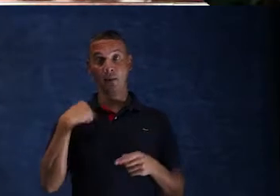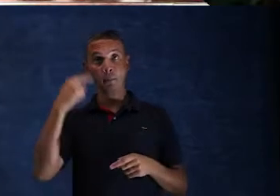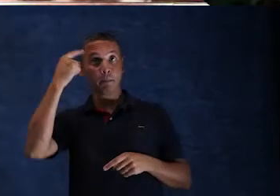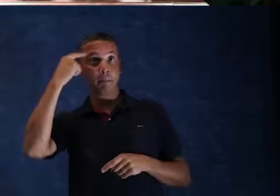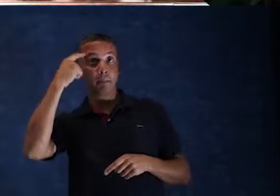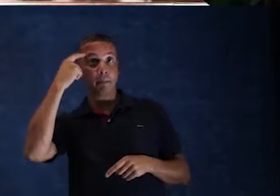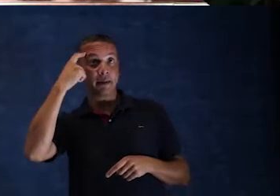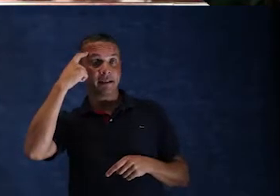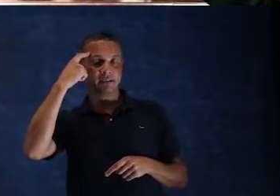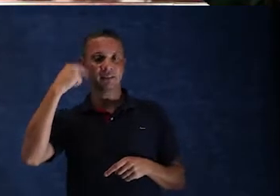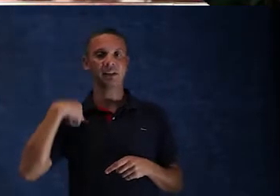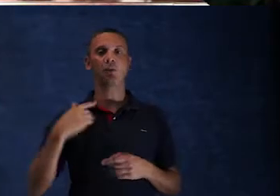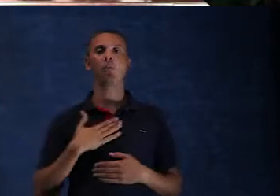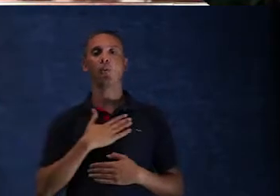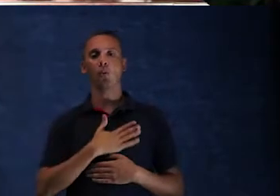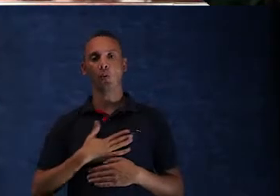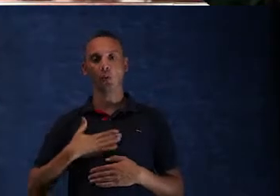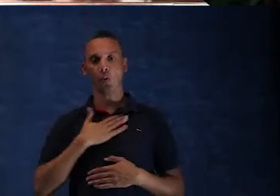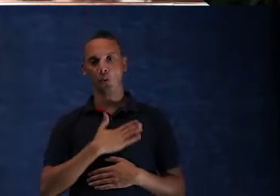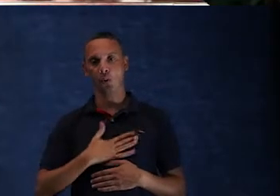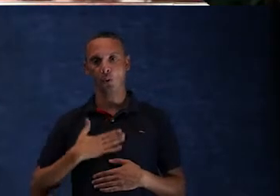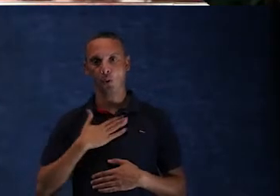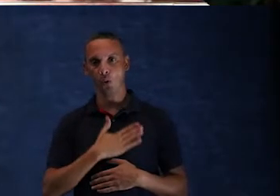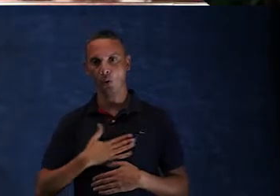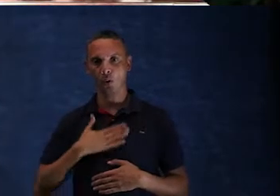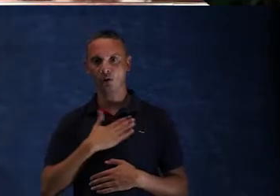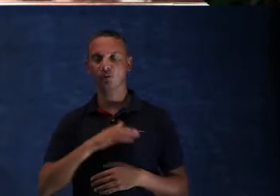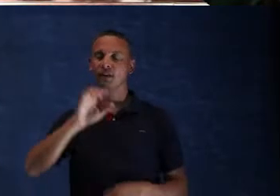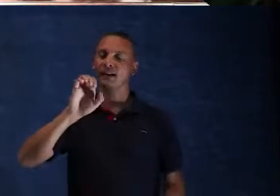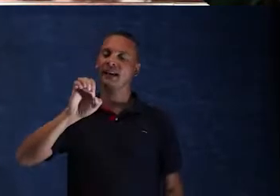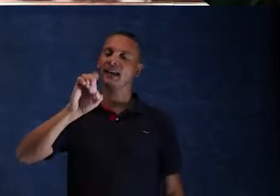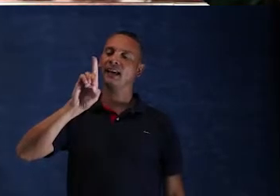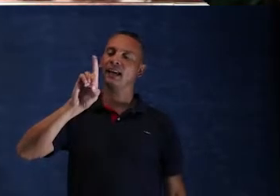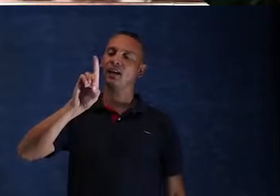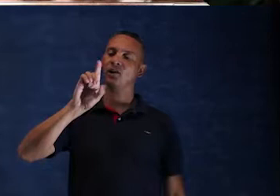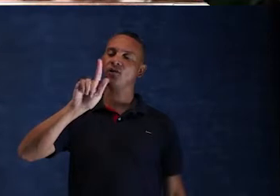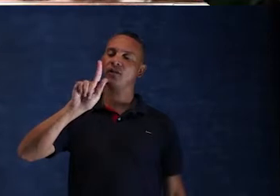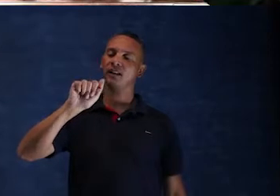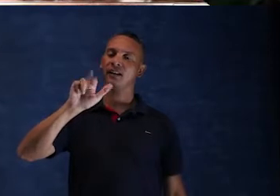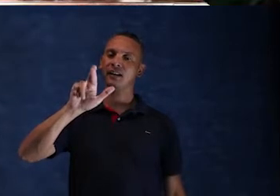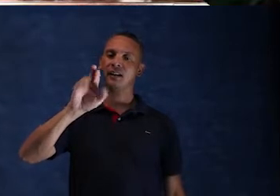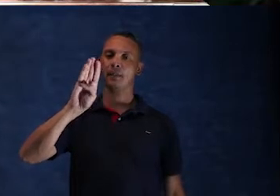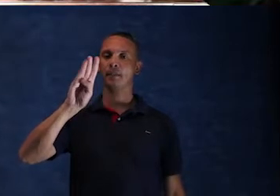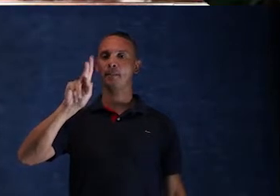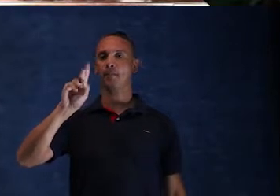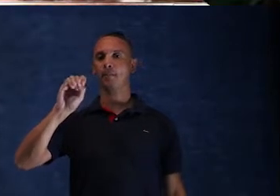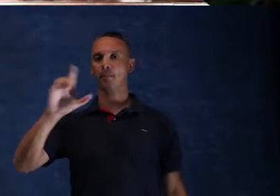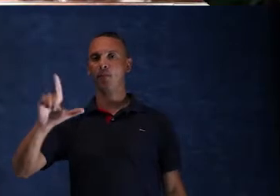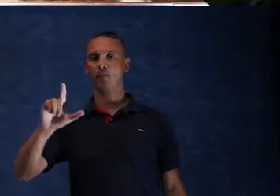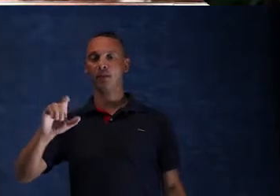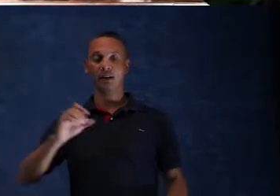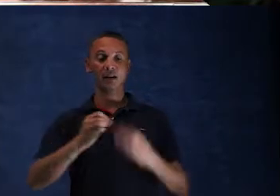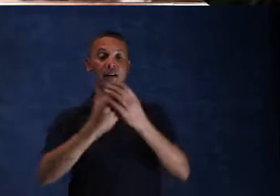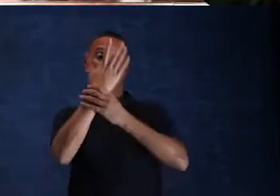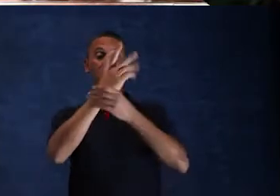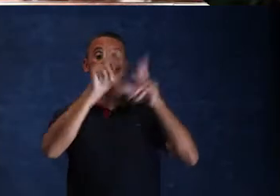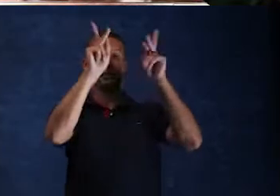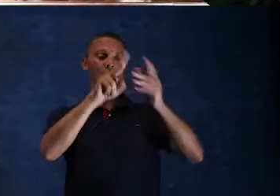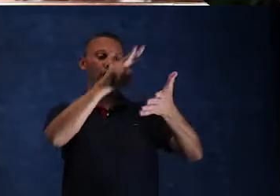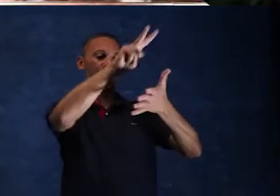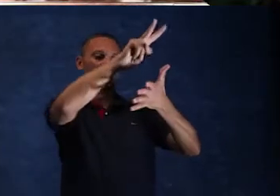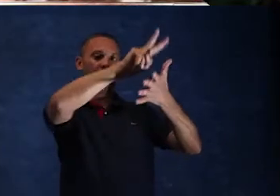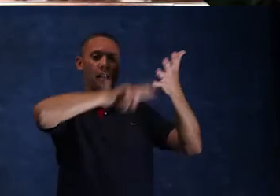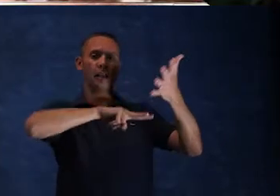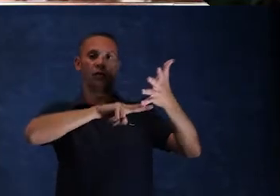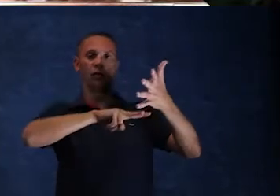sou adepta e meu guru é Edgar Allan Poe, então ele que cria esse leitor sofisticado, não um leitor